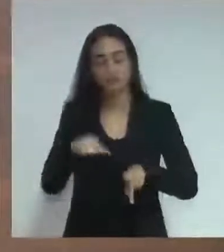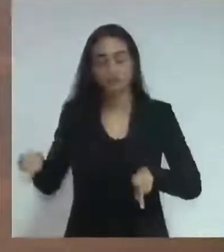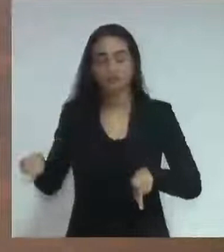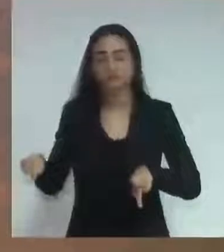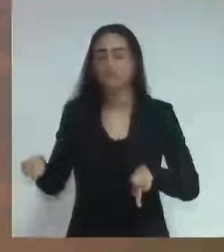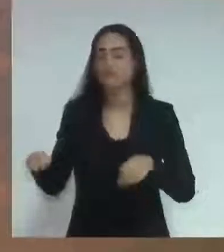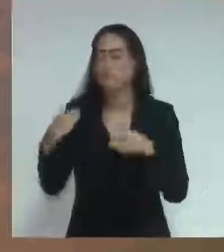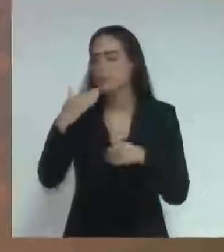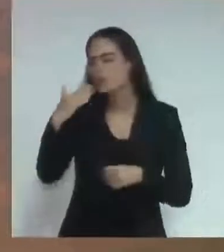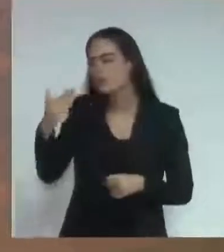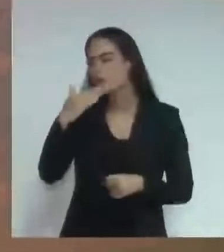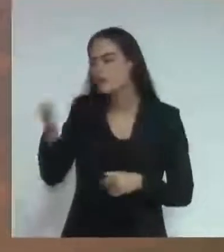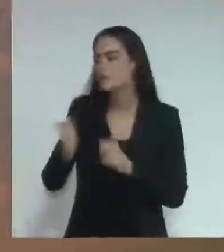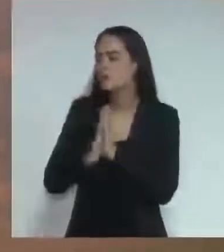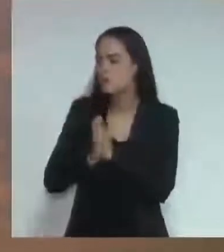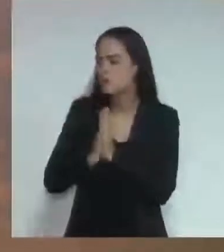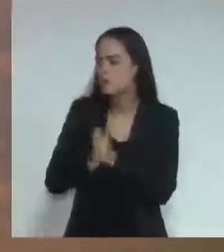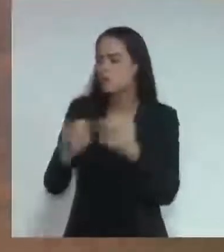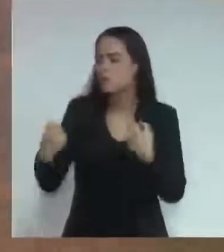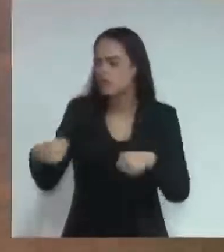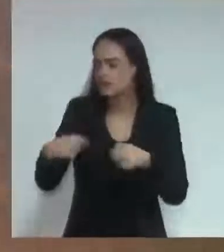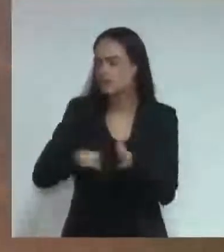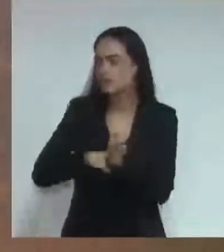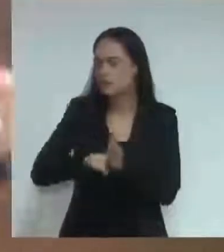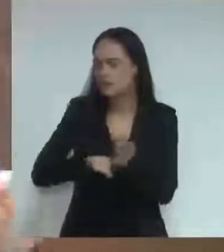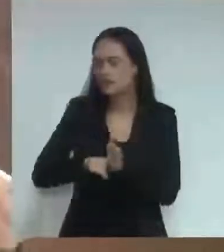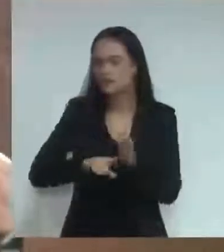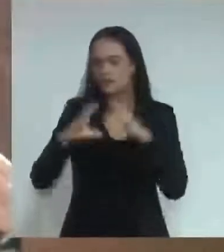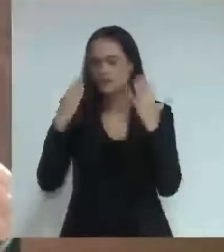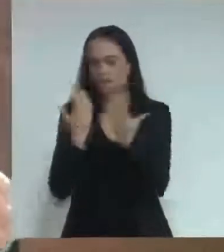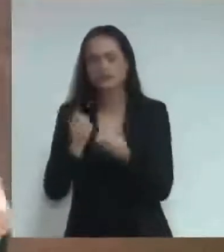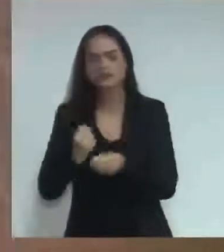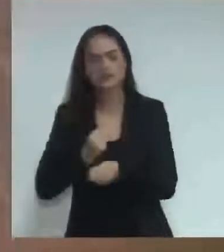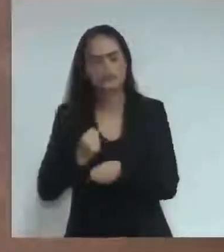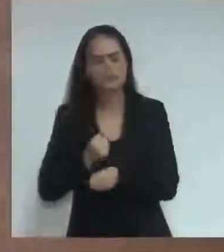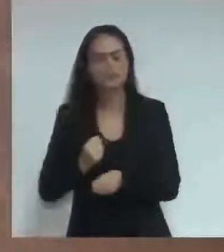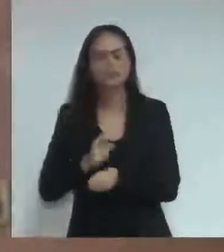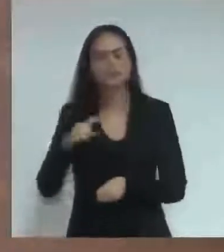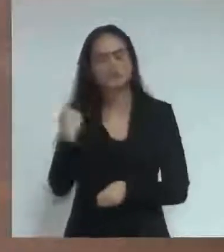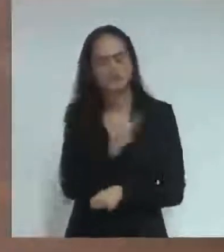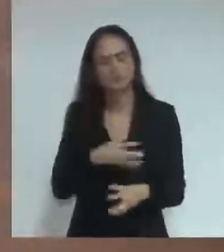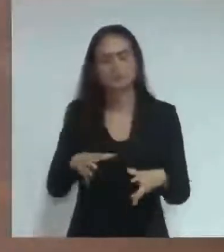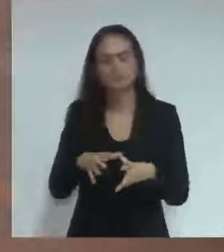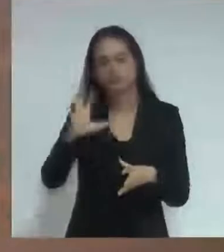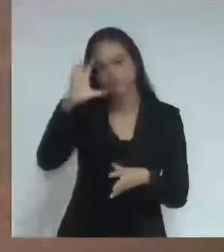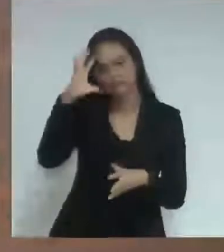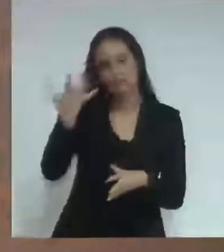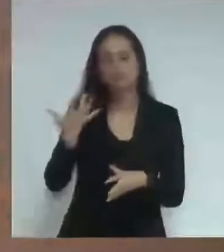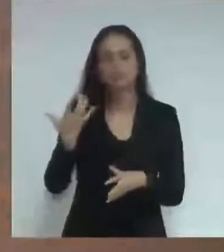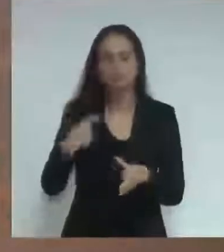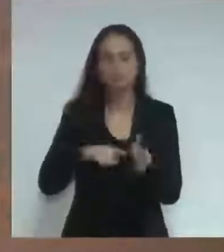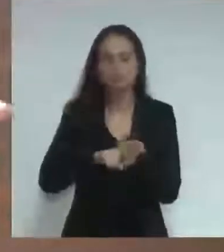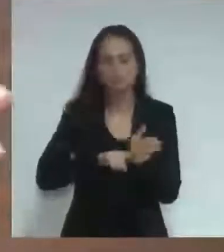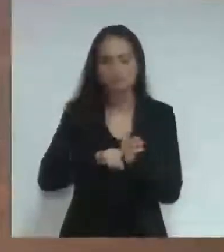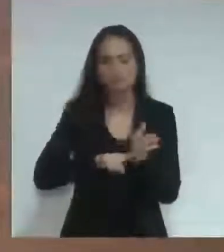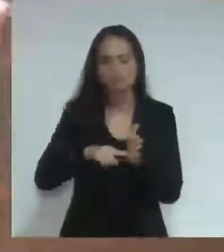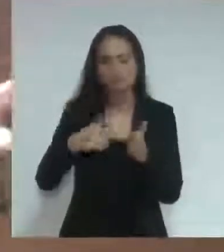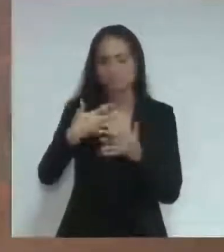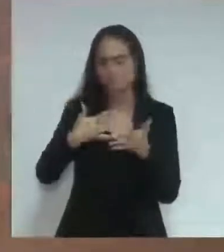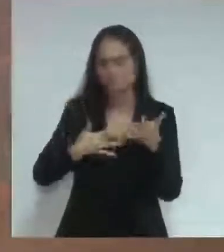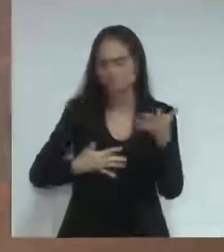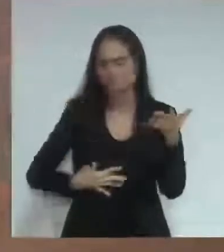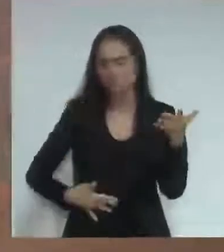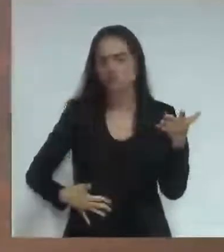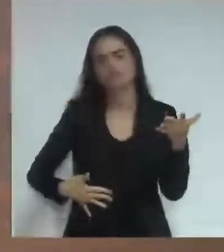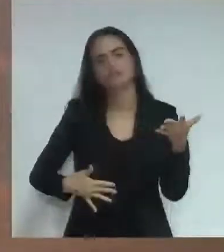algo, e a gente fez algo, né, que foi apontar para o órgão de controle externo para avaliar. Ele avaliou alguns tópicos, né, tem